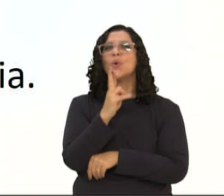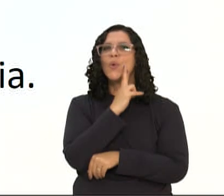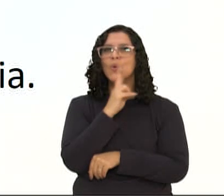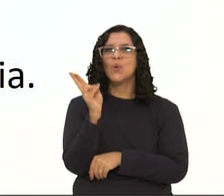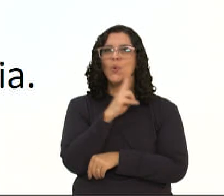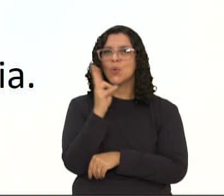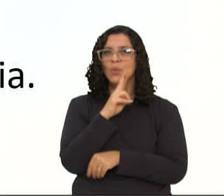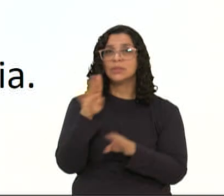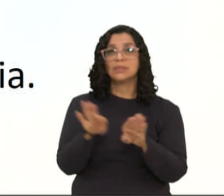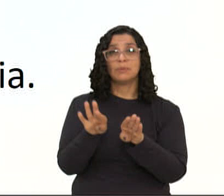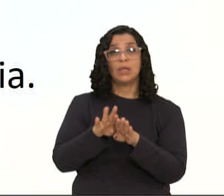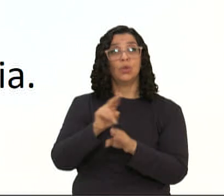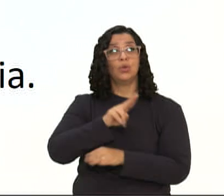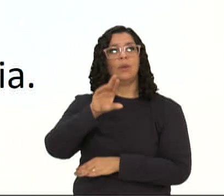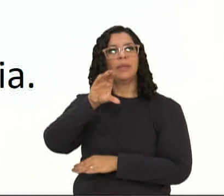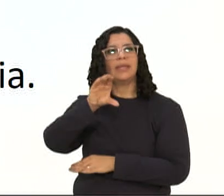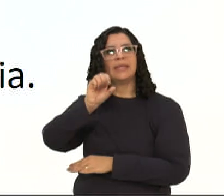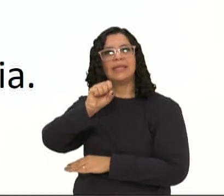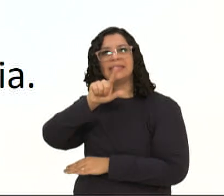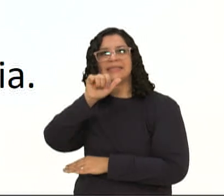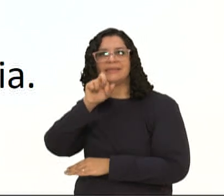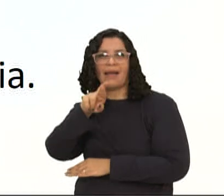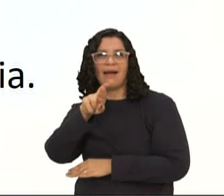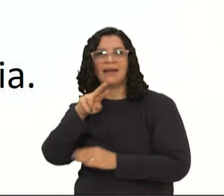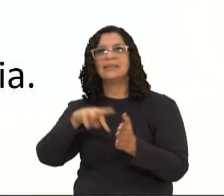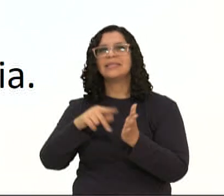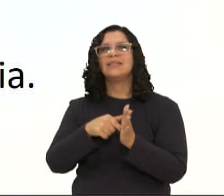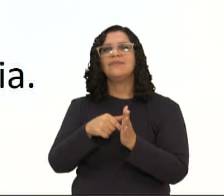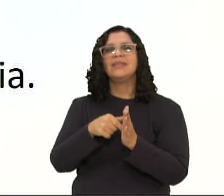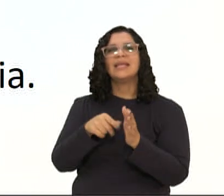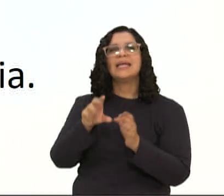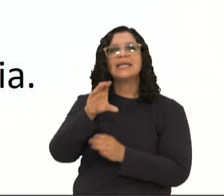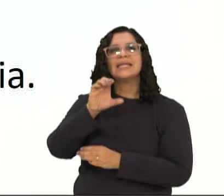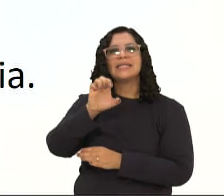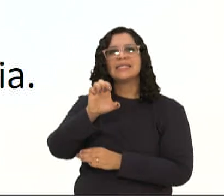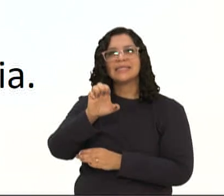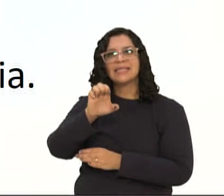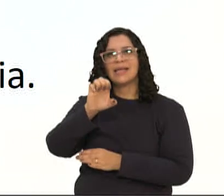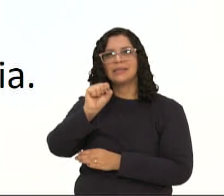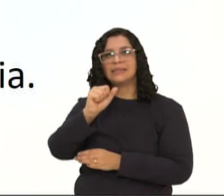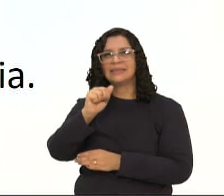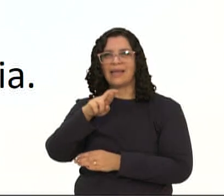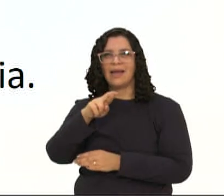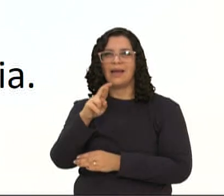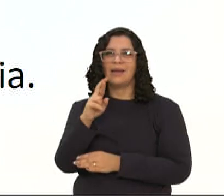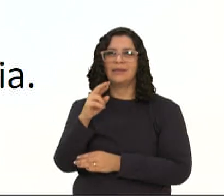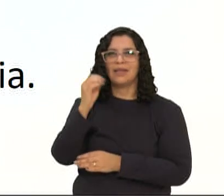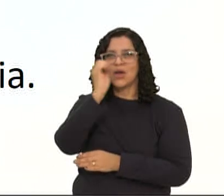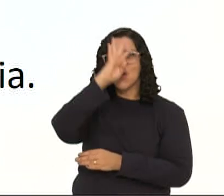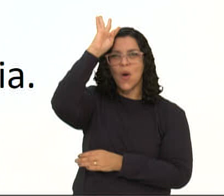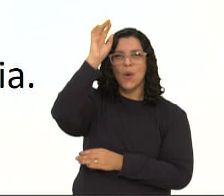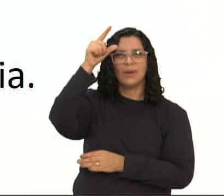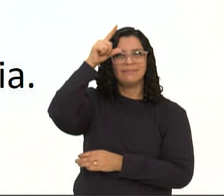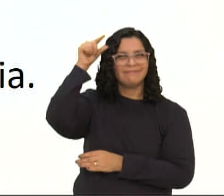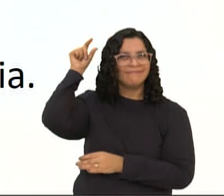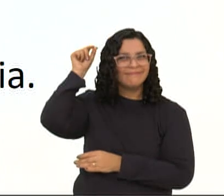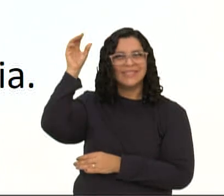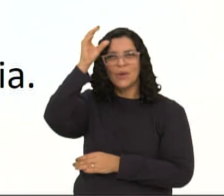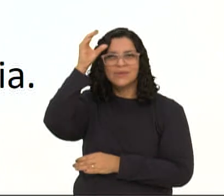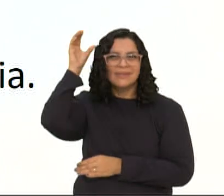os reis de czar, vem da palavra romana César. Ela foi a czarina da Rússia e viveu